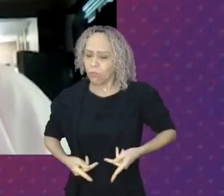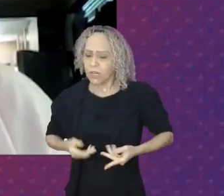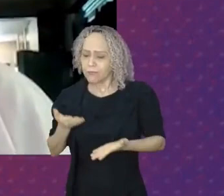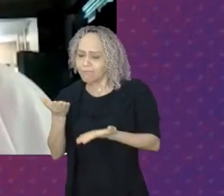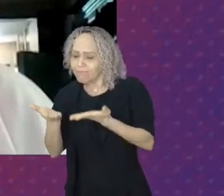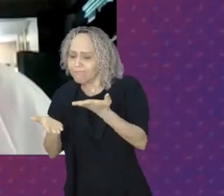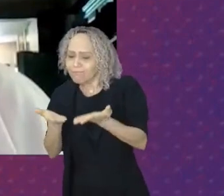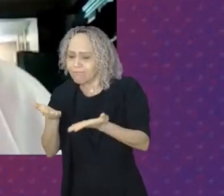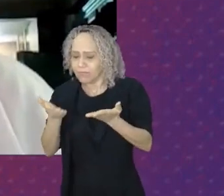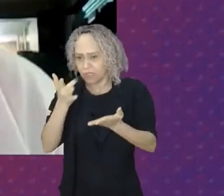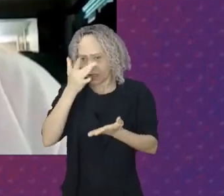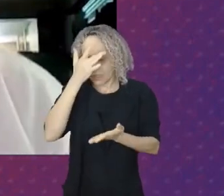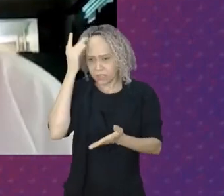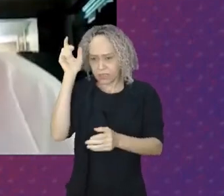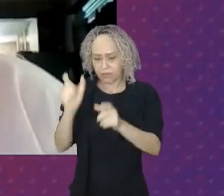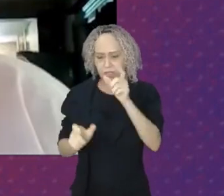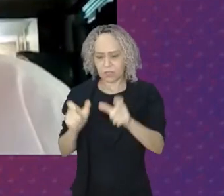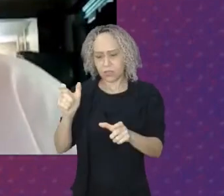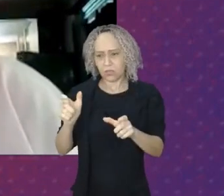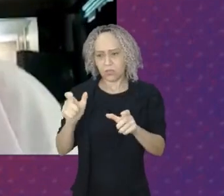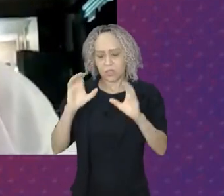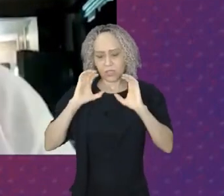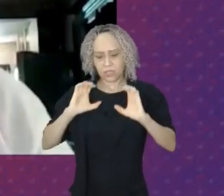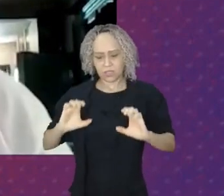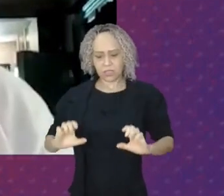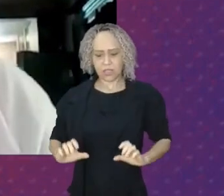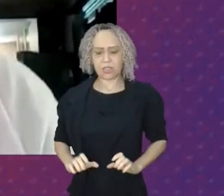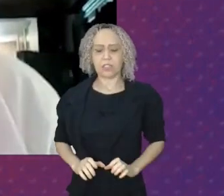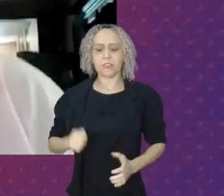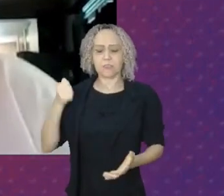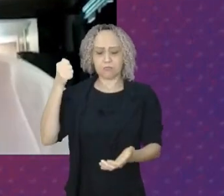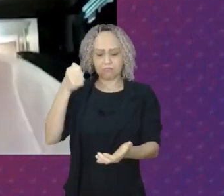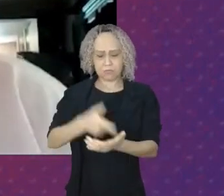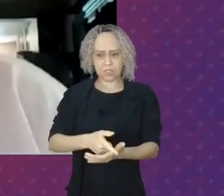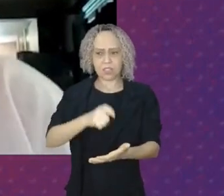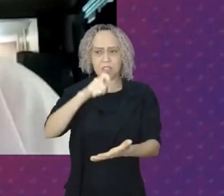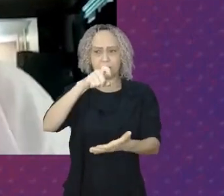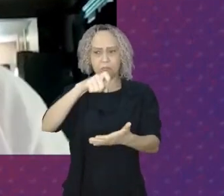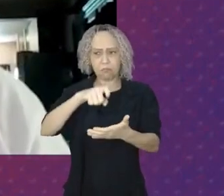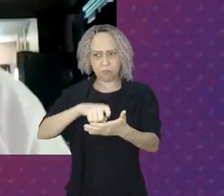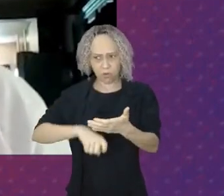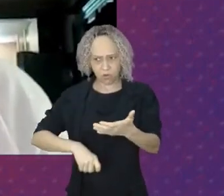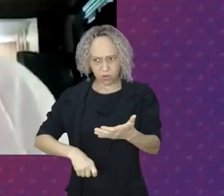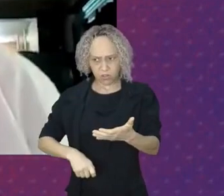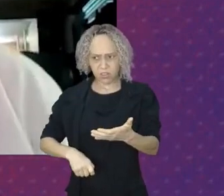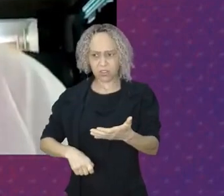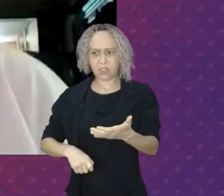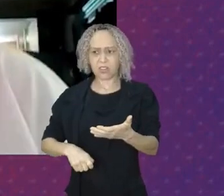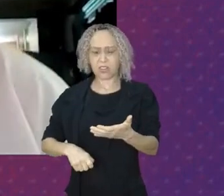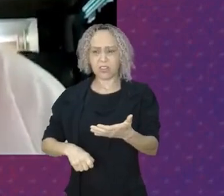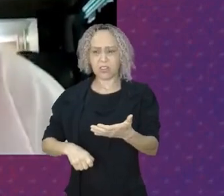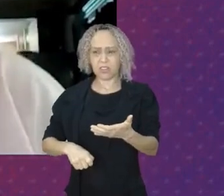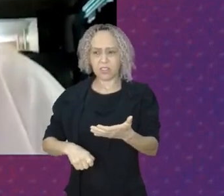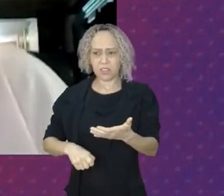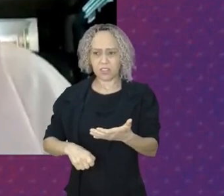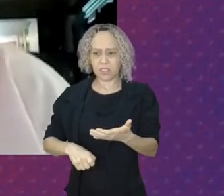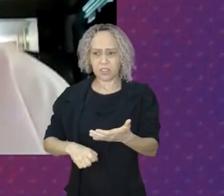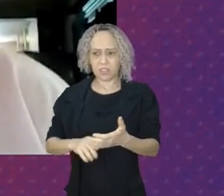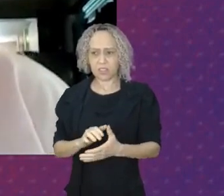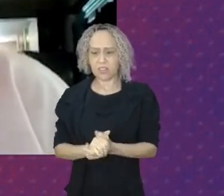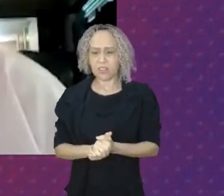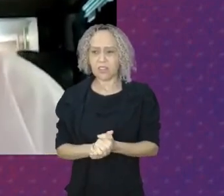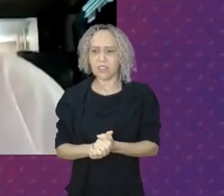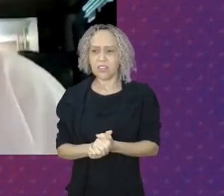cidadã que paga seus impostos, que contribui com seus valores, que traz muita,